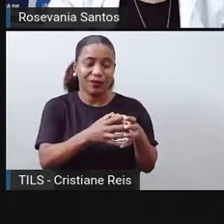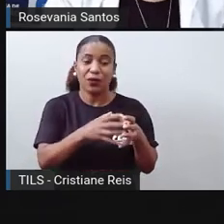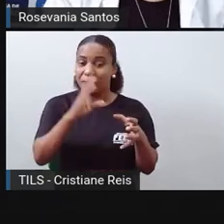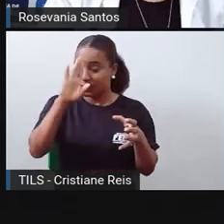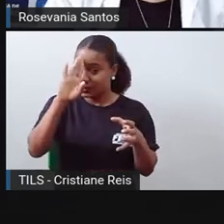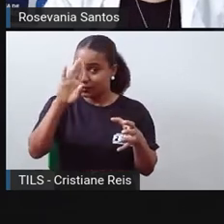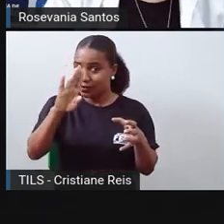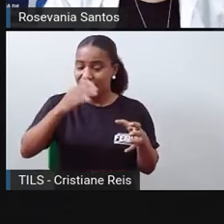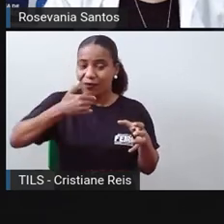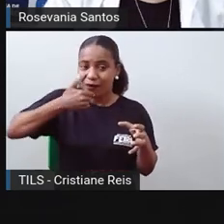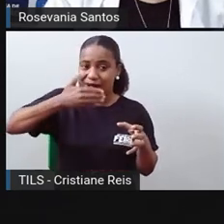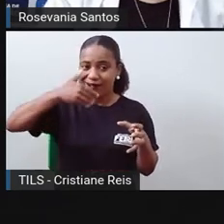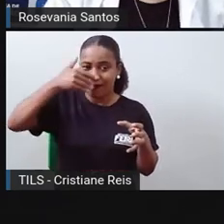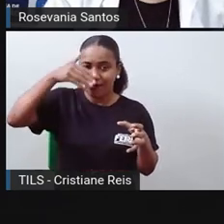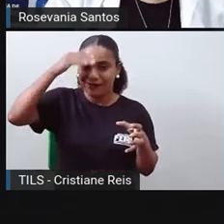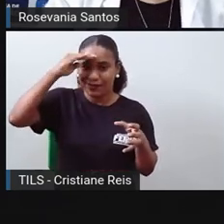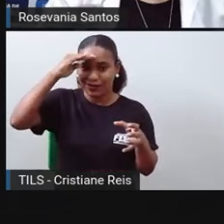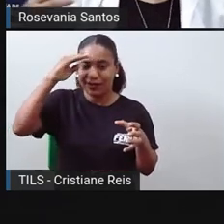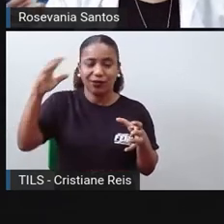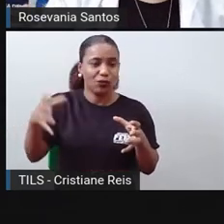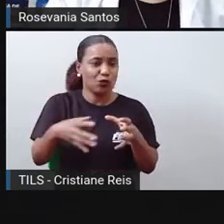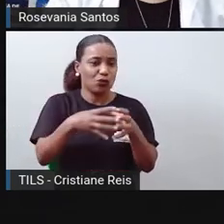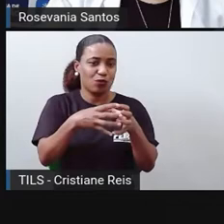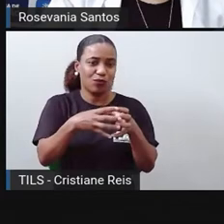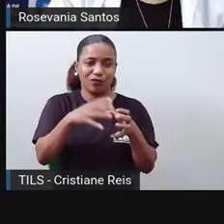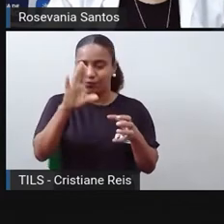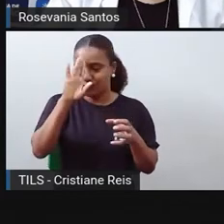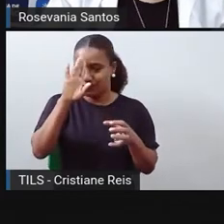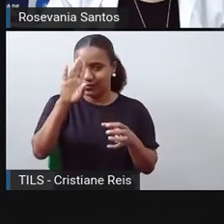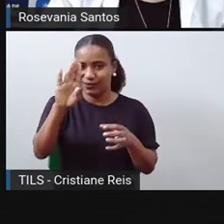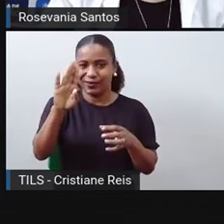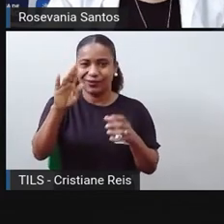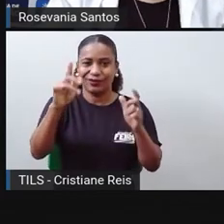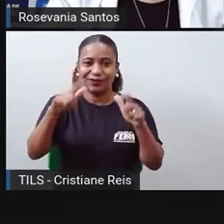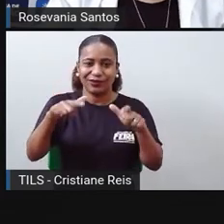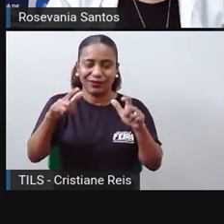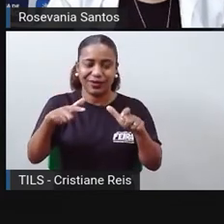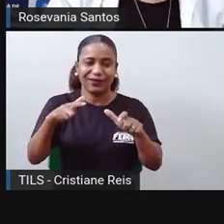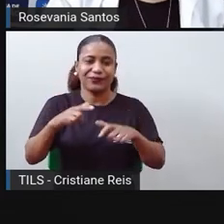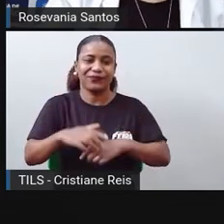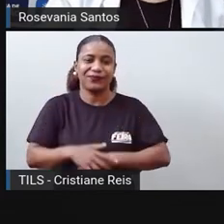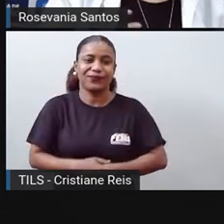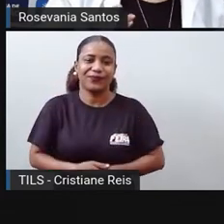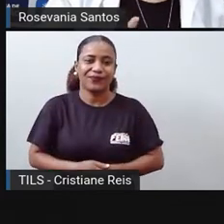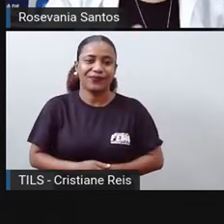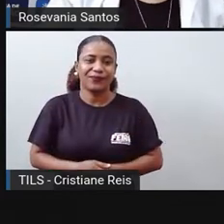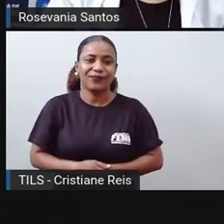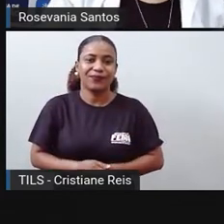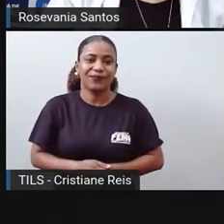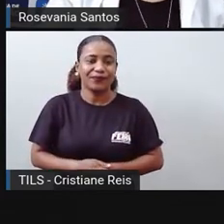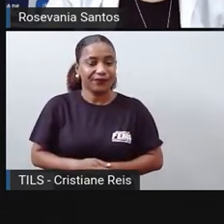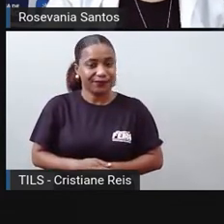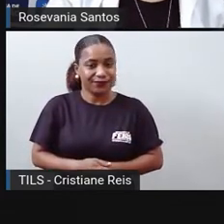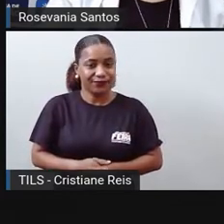árabe, onde a gente tem, bora dizer assim, né, aí nesse espaço,